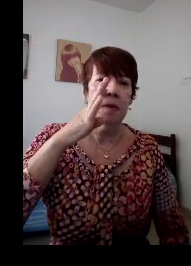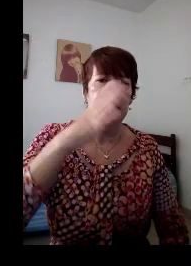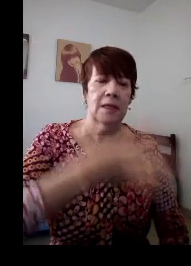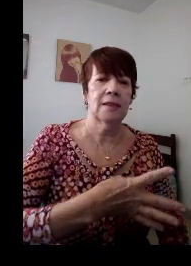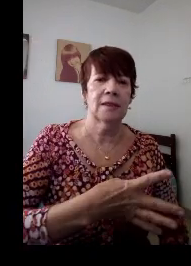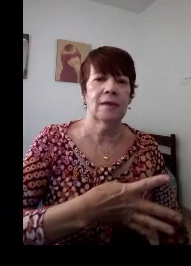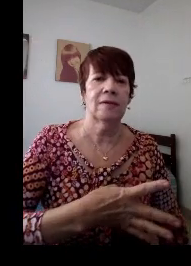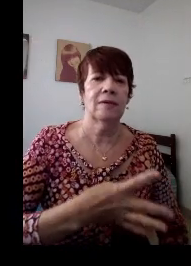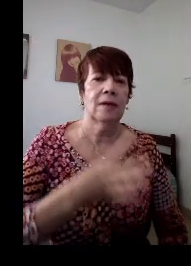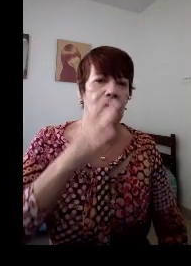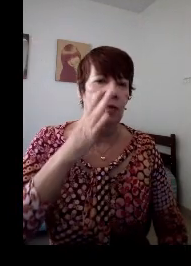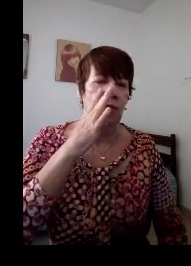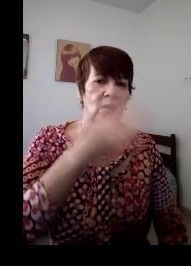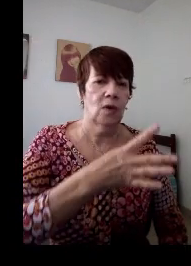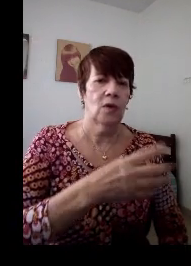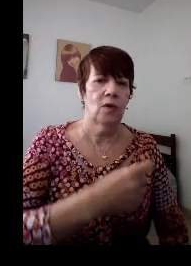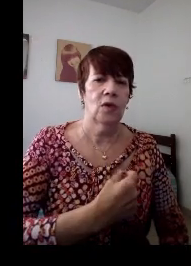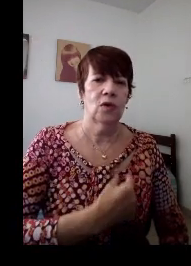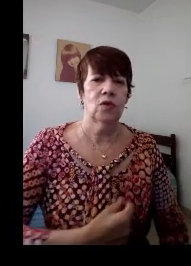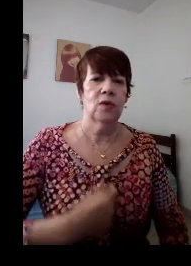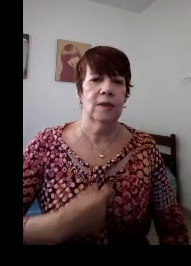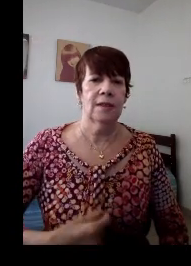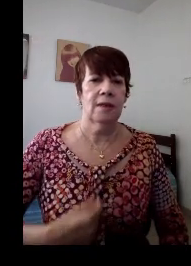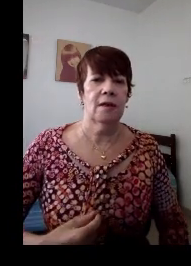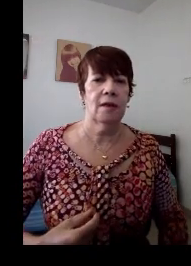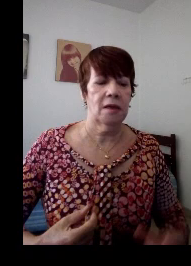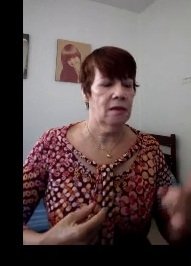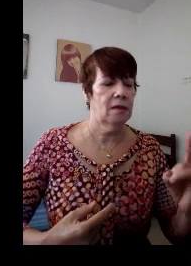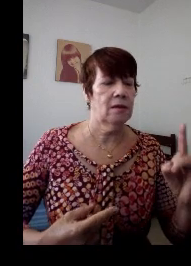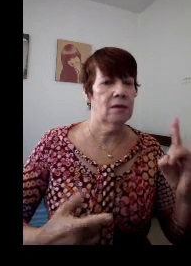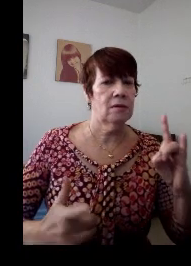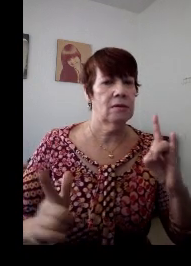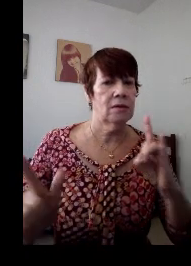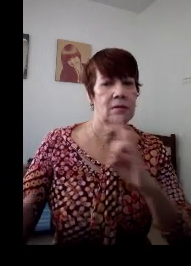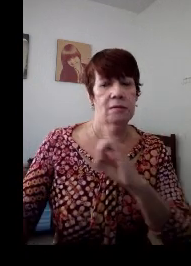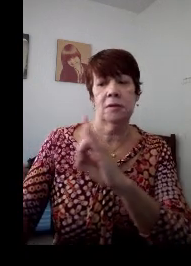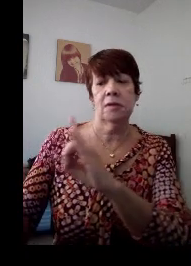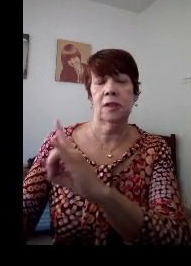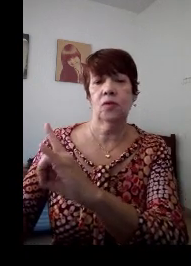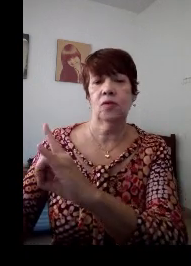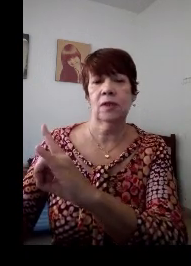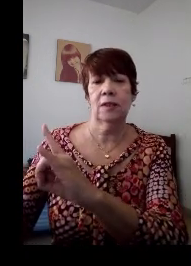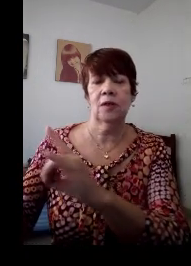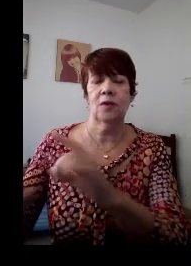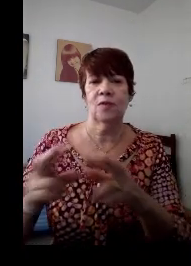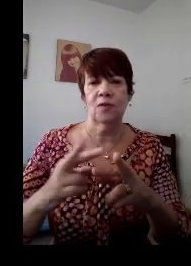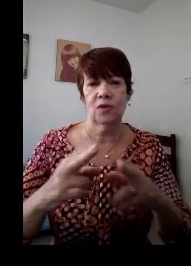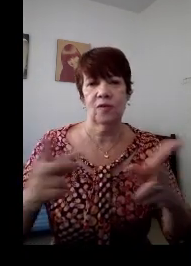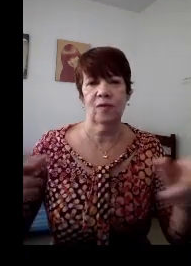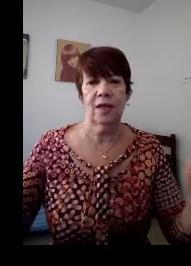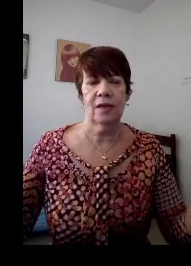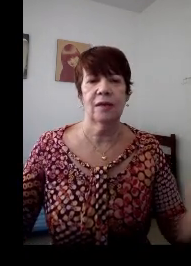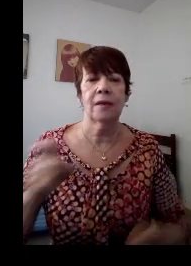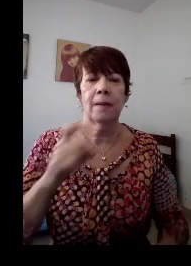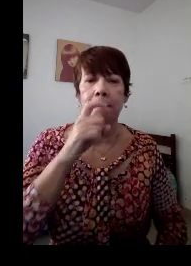a acusação. Ela acusou José. Ela falou para Potifar que